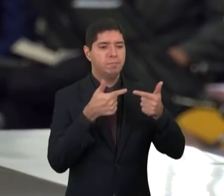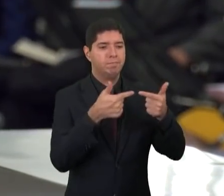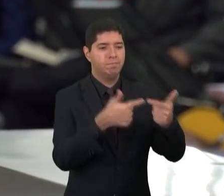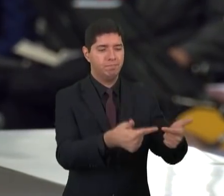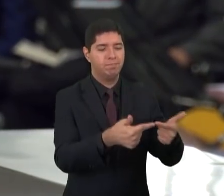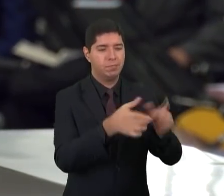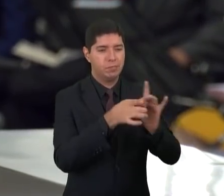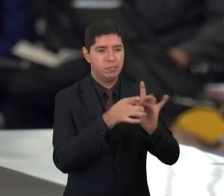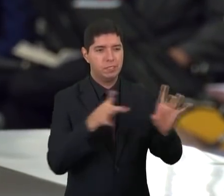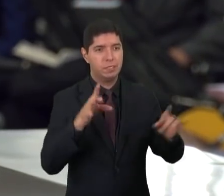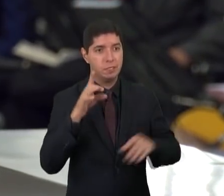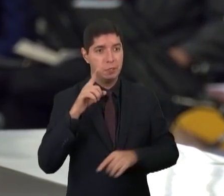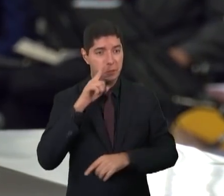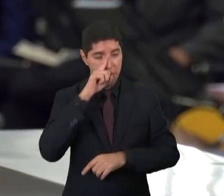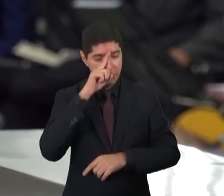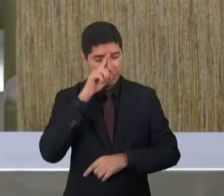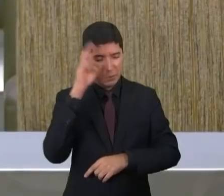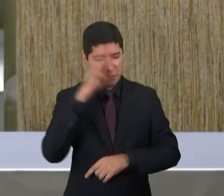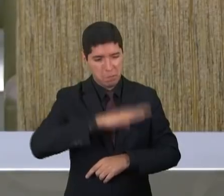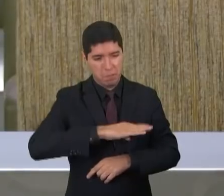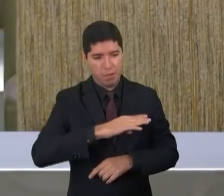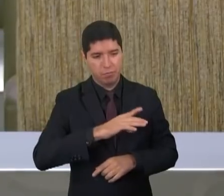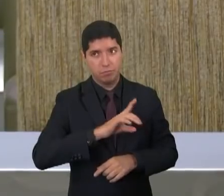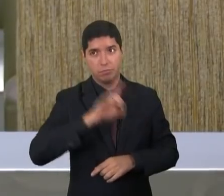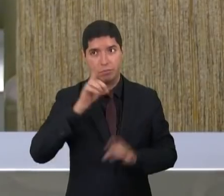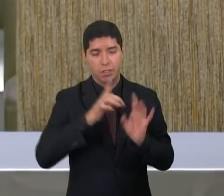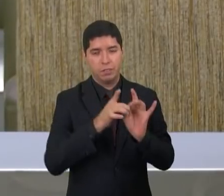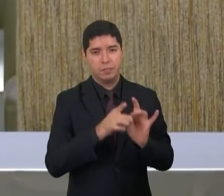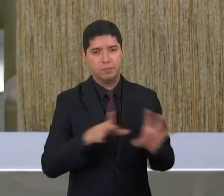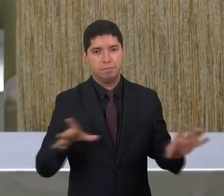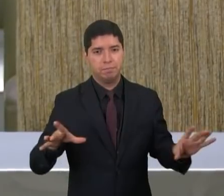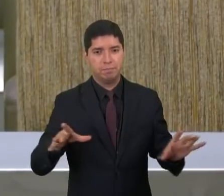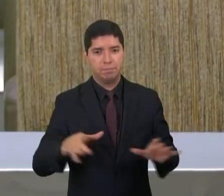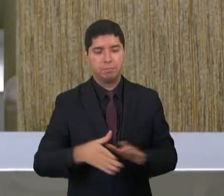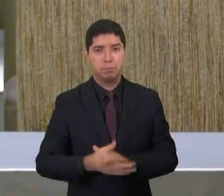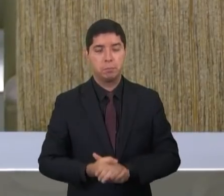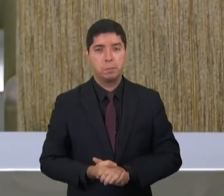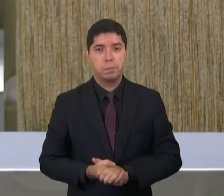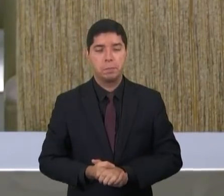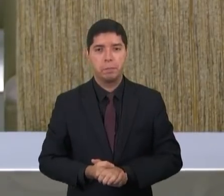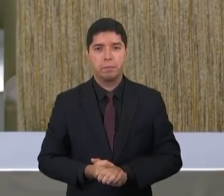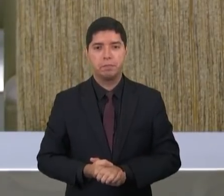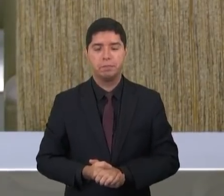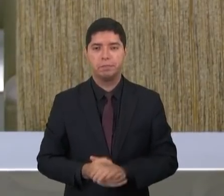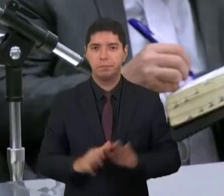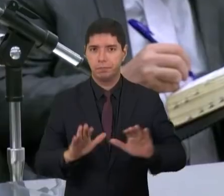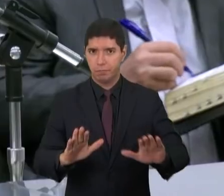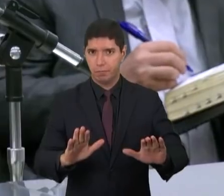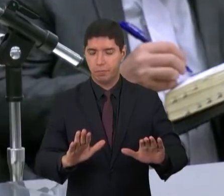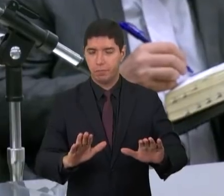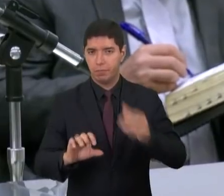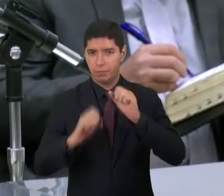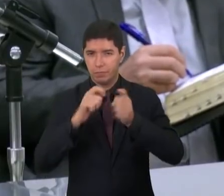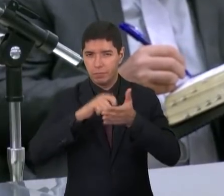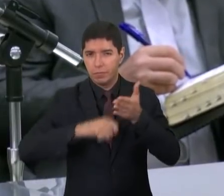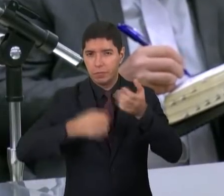me livras do homem violento. Sabe o que o salmista está dizendo? Aquele que se levanta contra